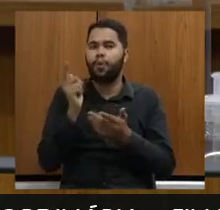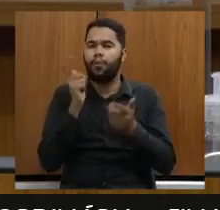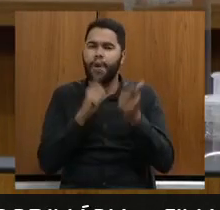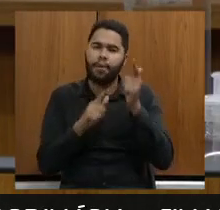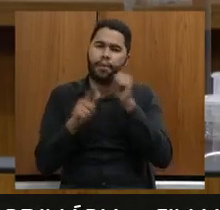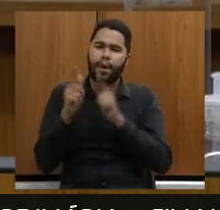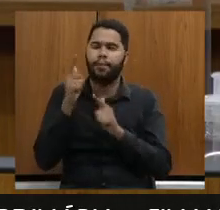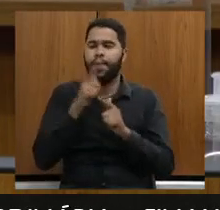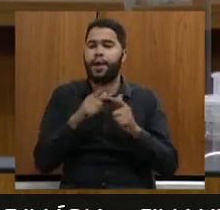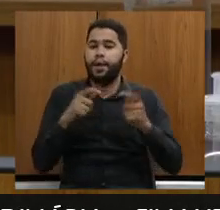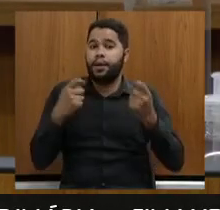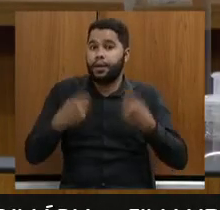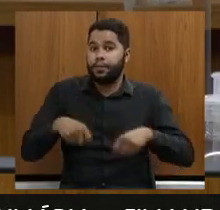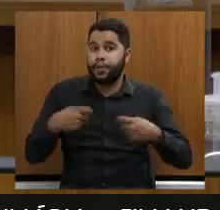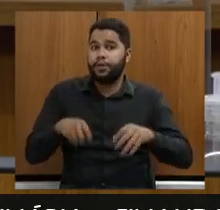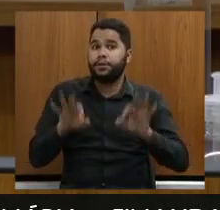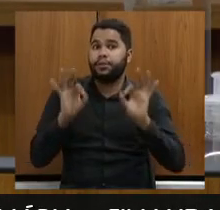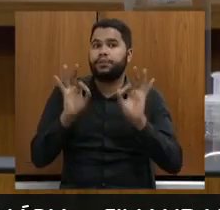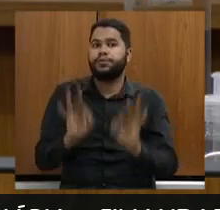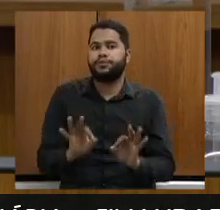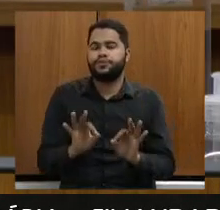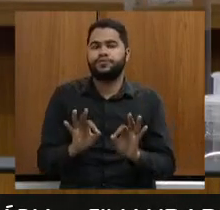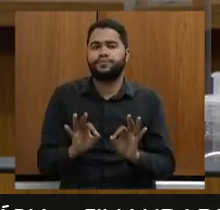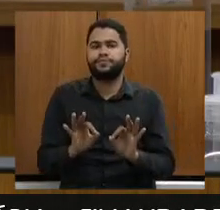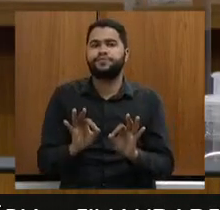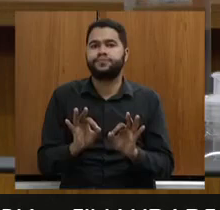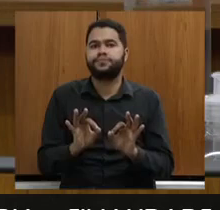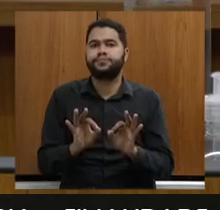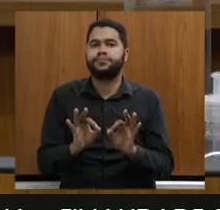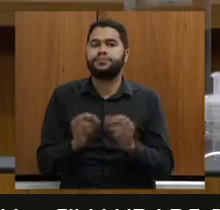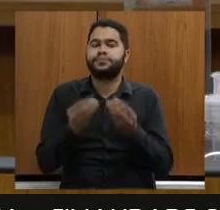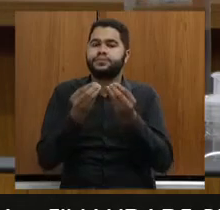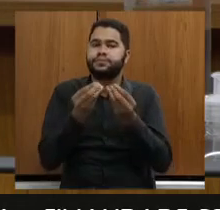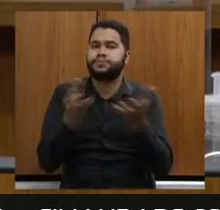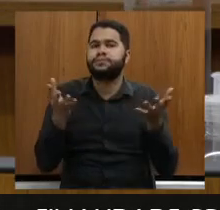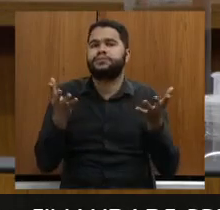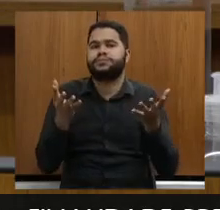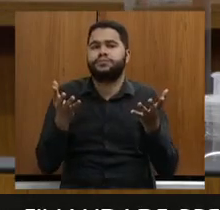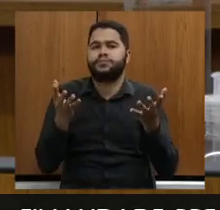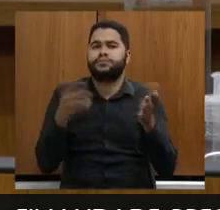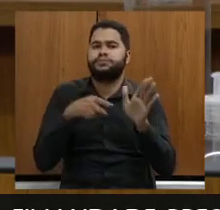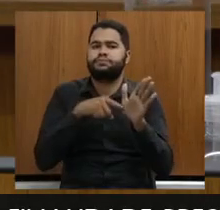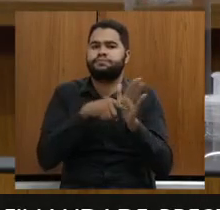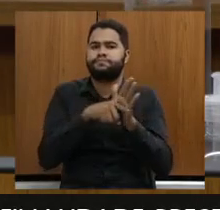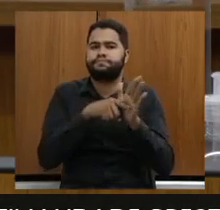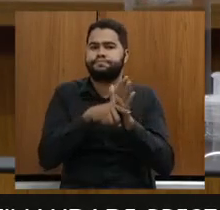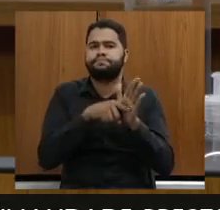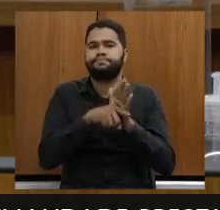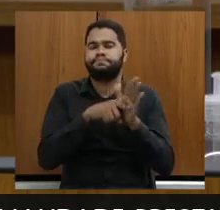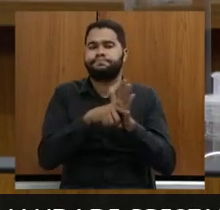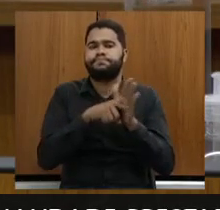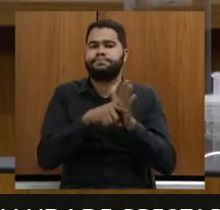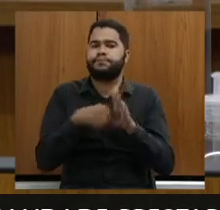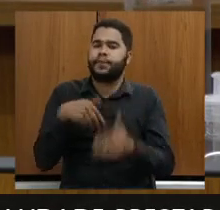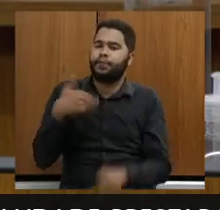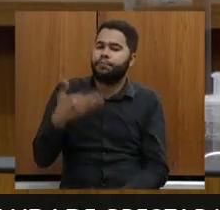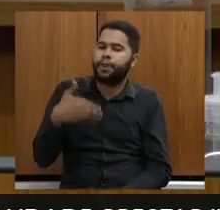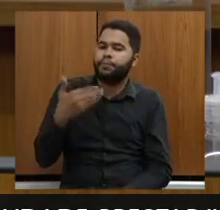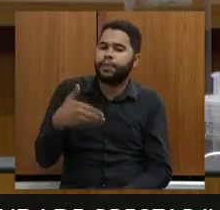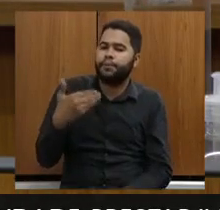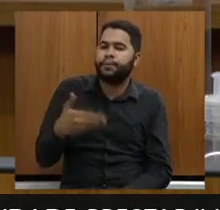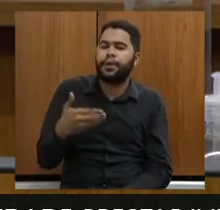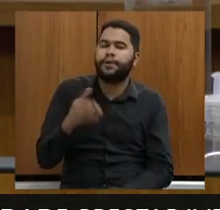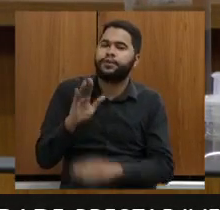acontecer e a gente precisa muito de trazer essa essa pesquisa aí cada vez mais